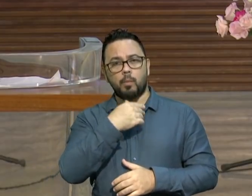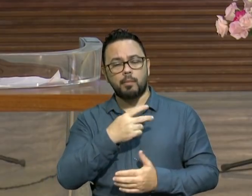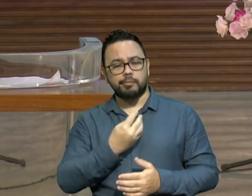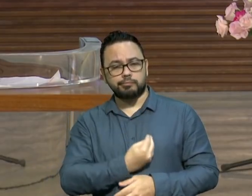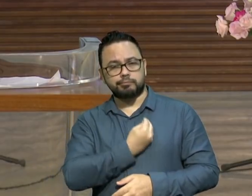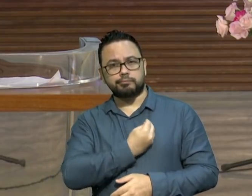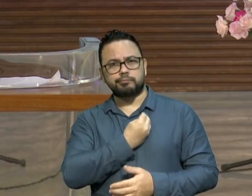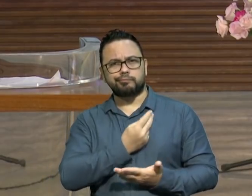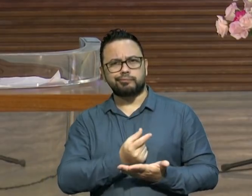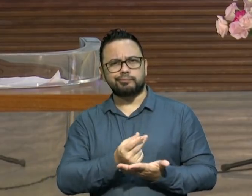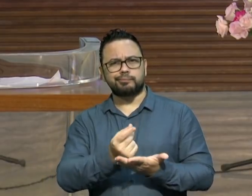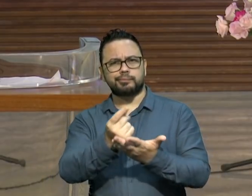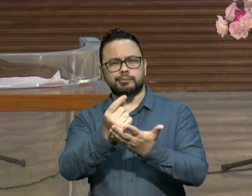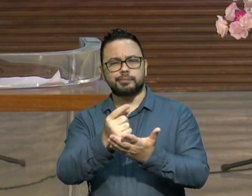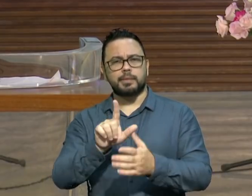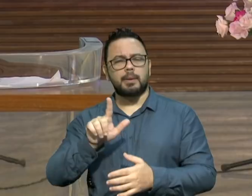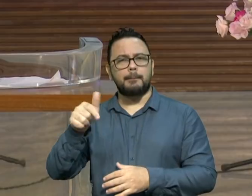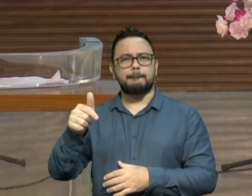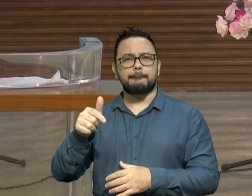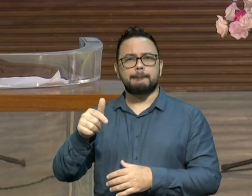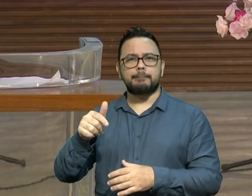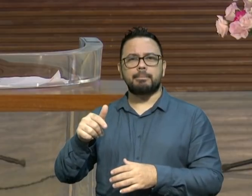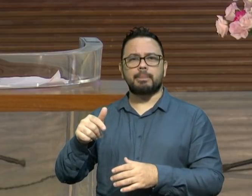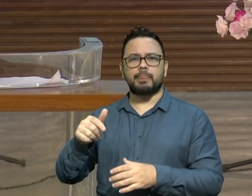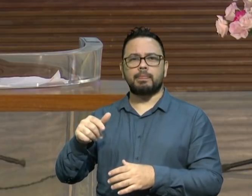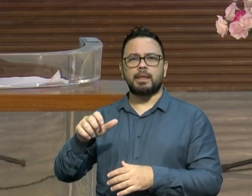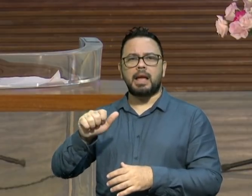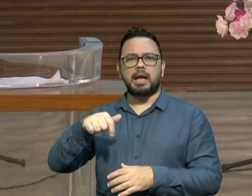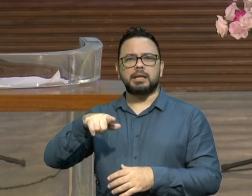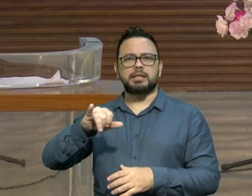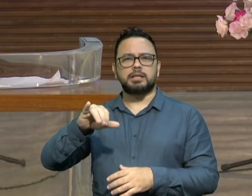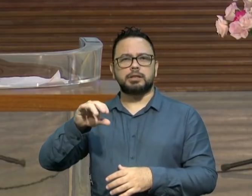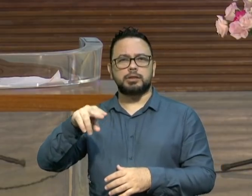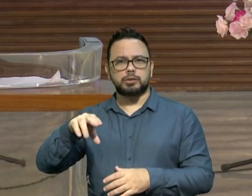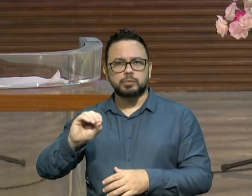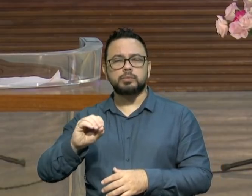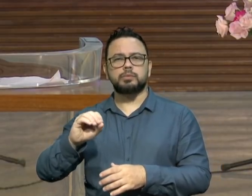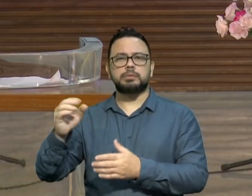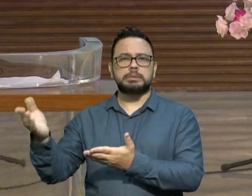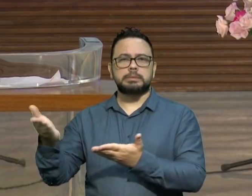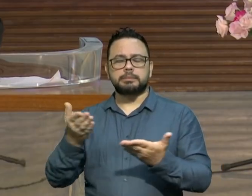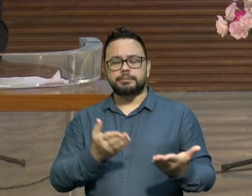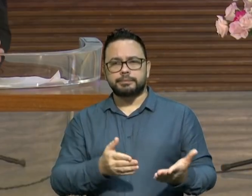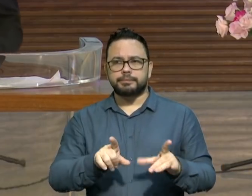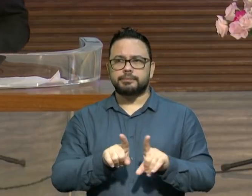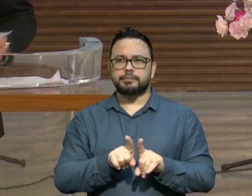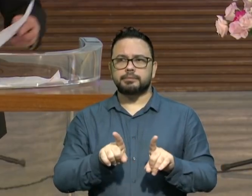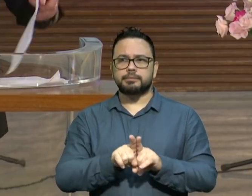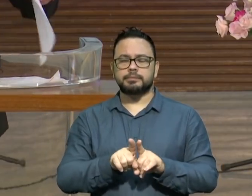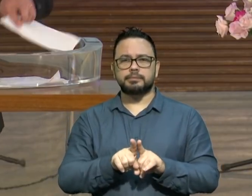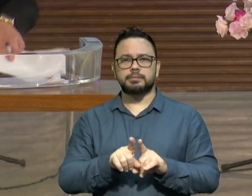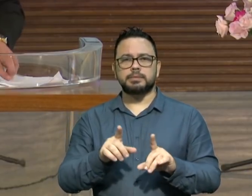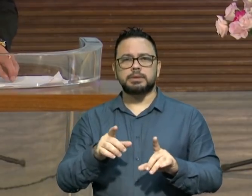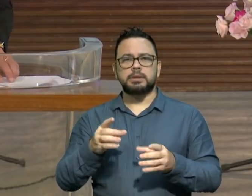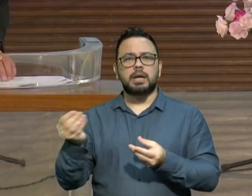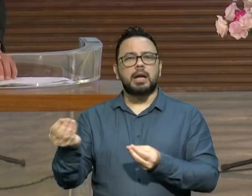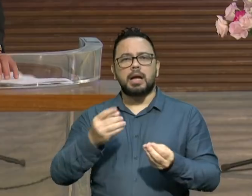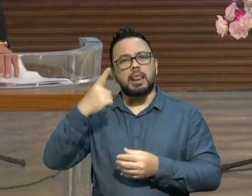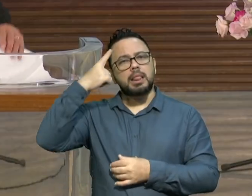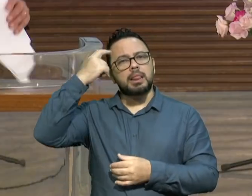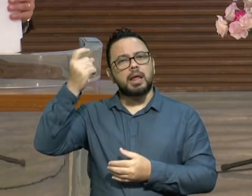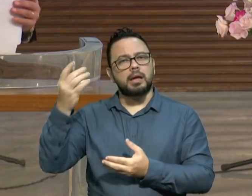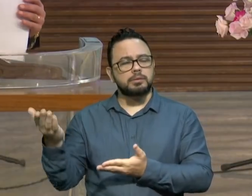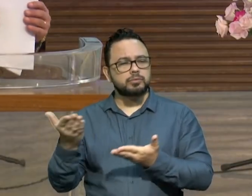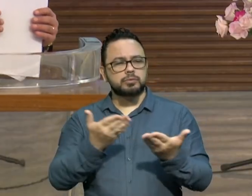e depois do italiano o filósofo e teólogo Tomás de Aquino 1225 até 7 de março de 1274 trouxe isso